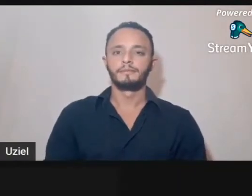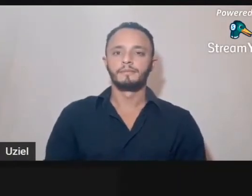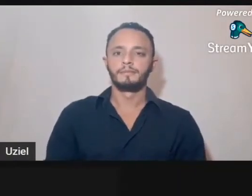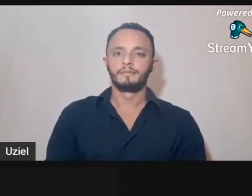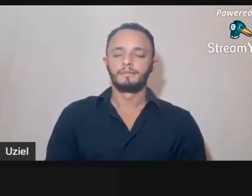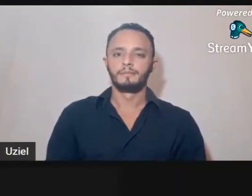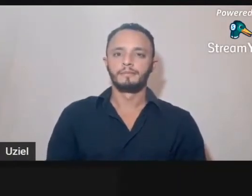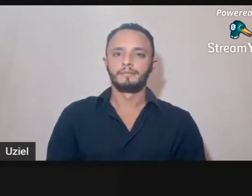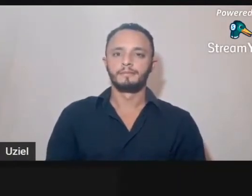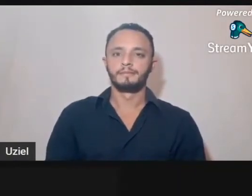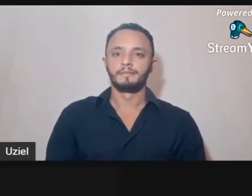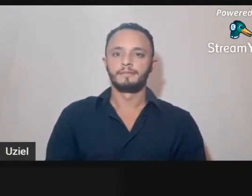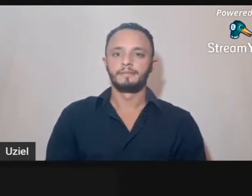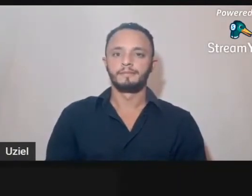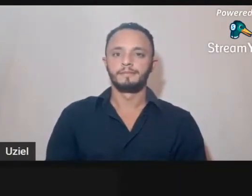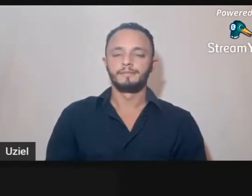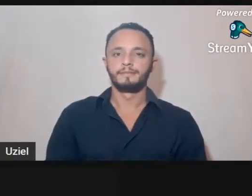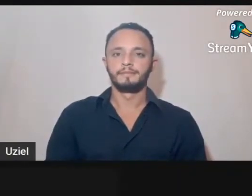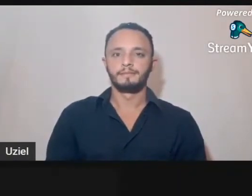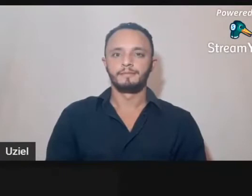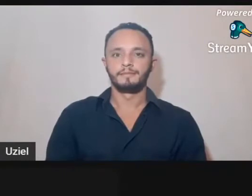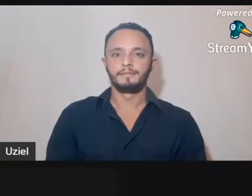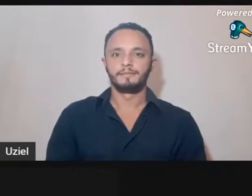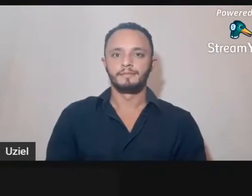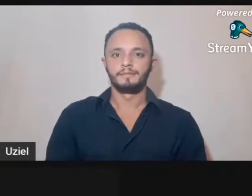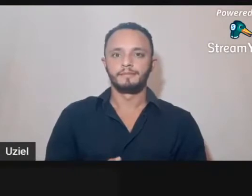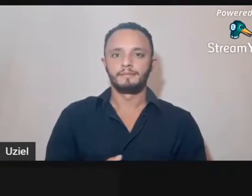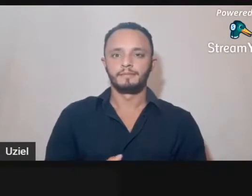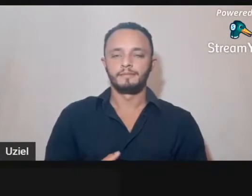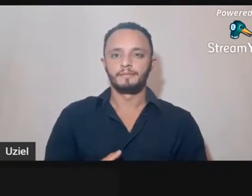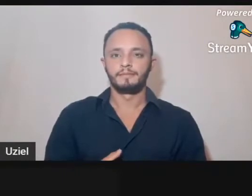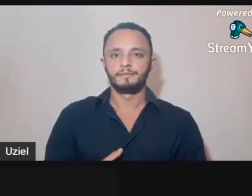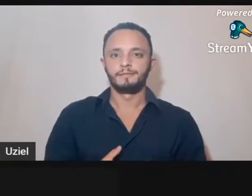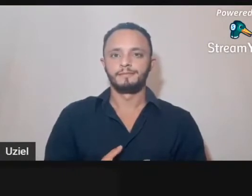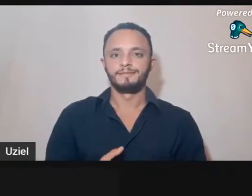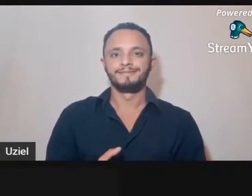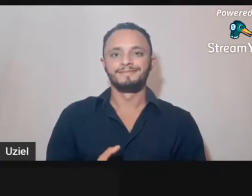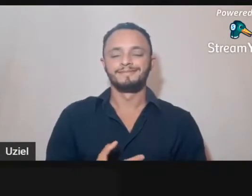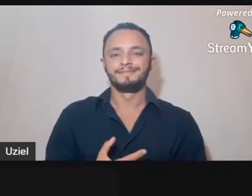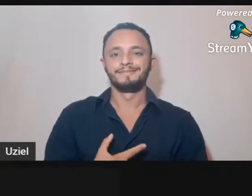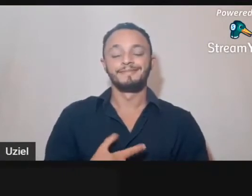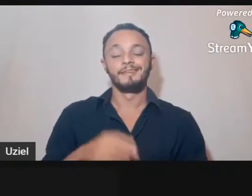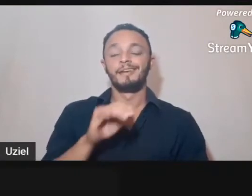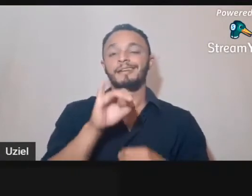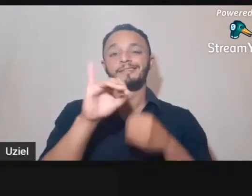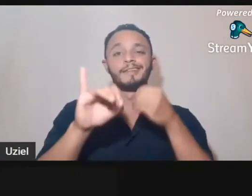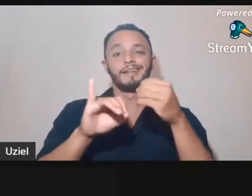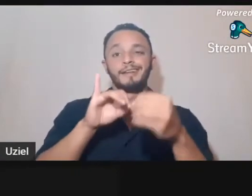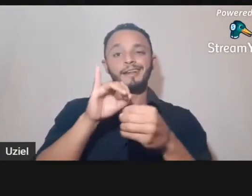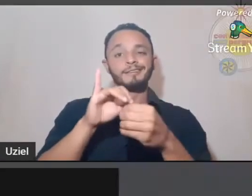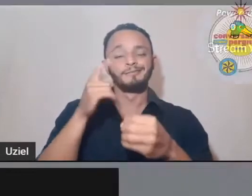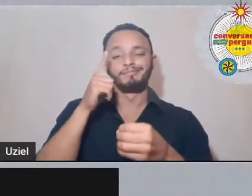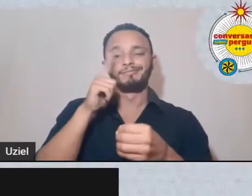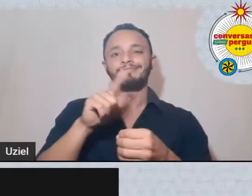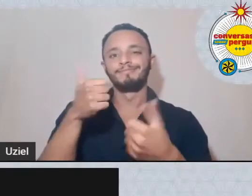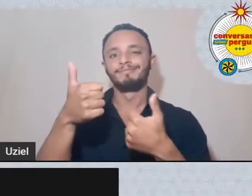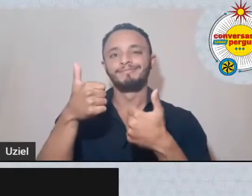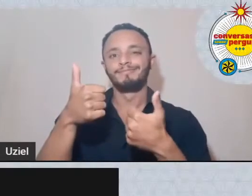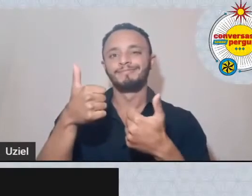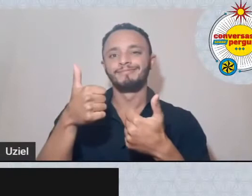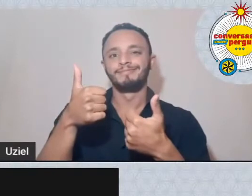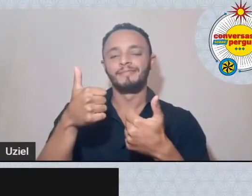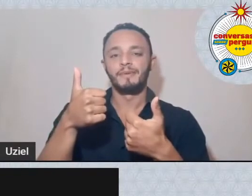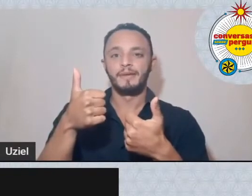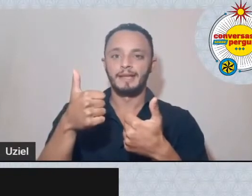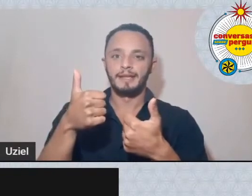Já temos aqui a conexão estabelecida. Vamos ver